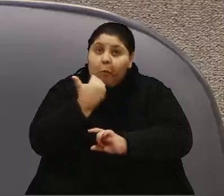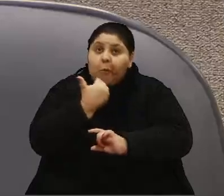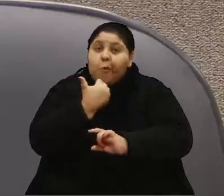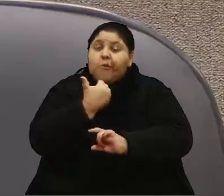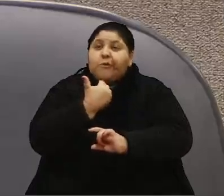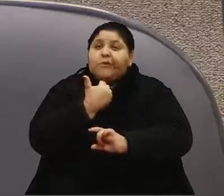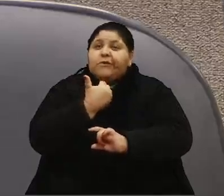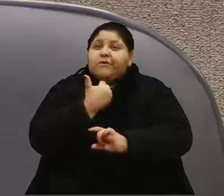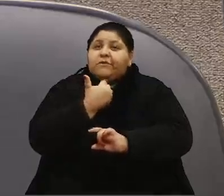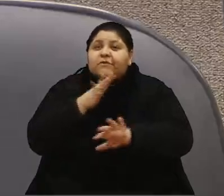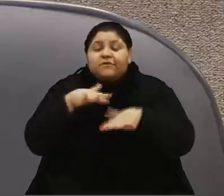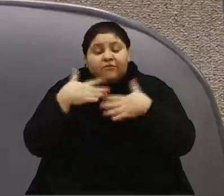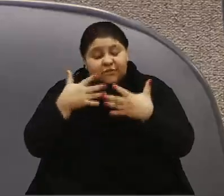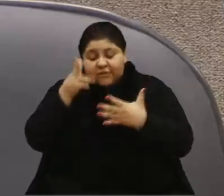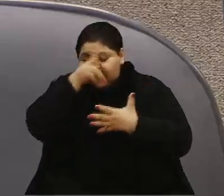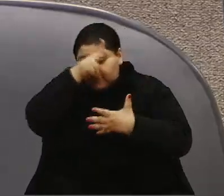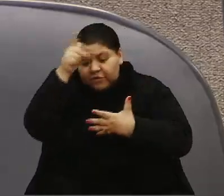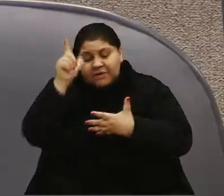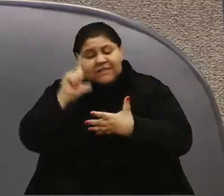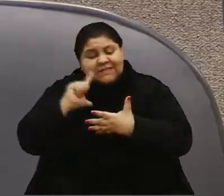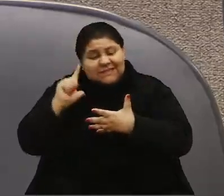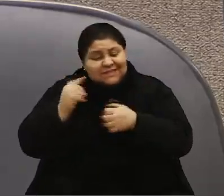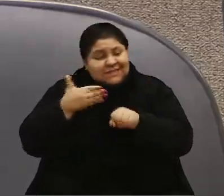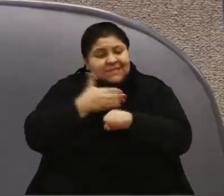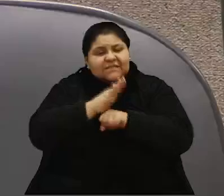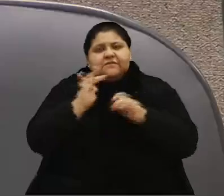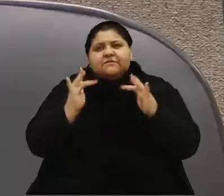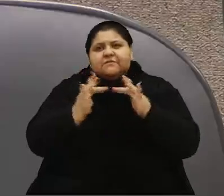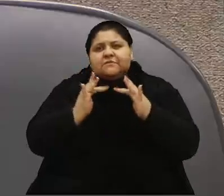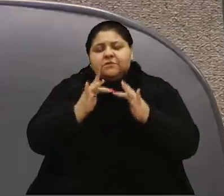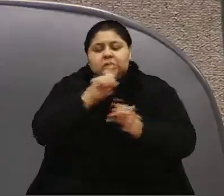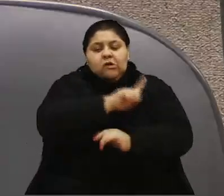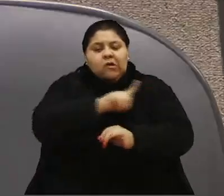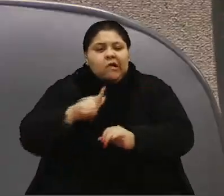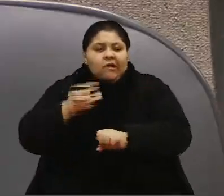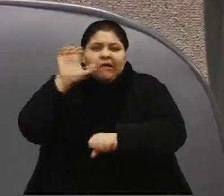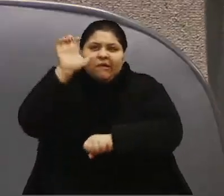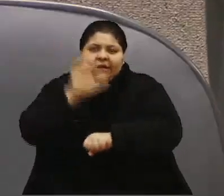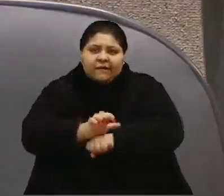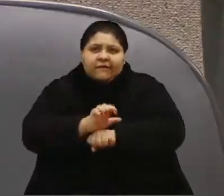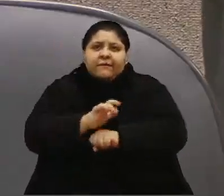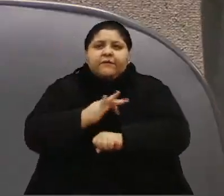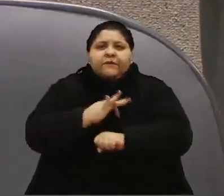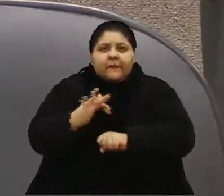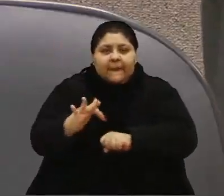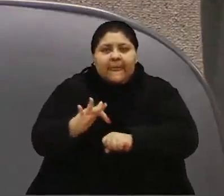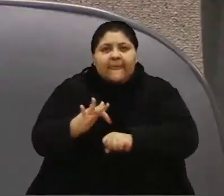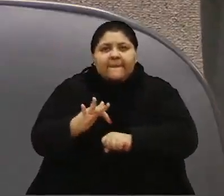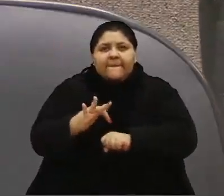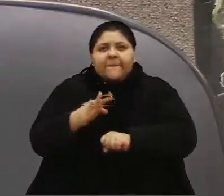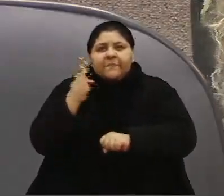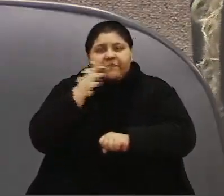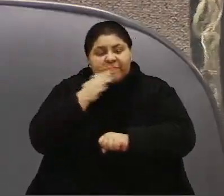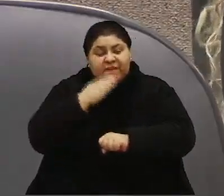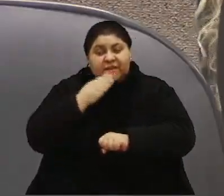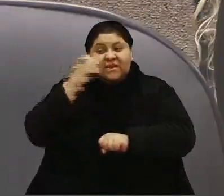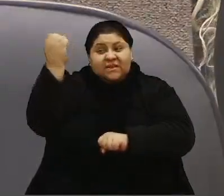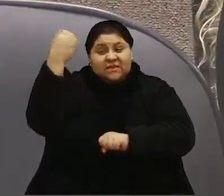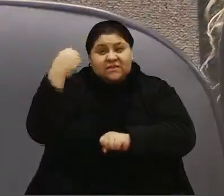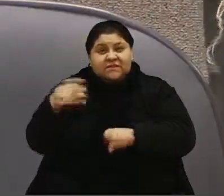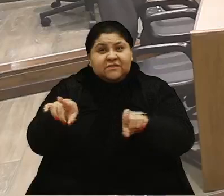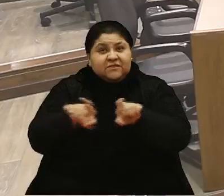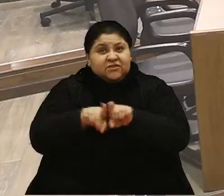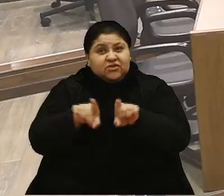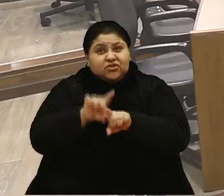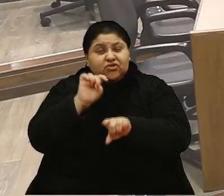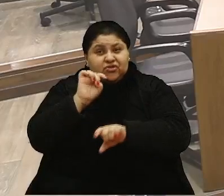de Caxias. Então a prefeitura tem que entrar em contato aí com o governo do estado e com o governo federal para agilizar essas sinalizações também. Era isso,